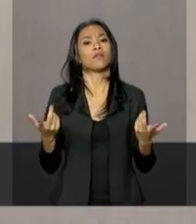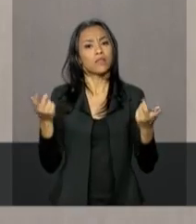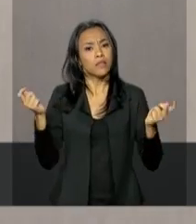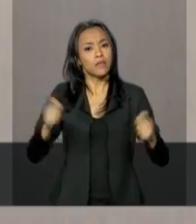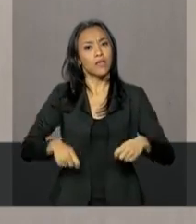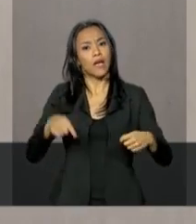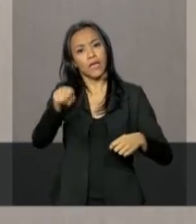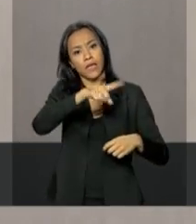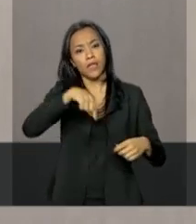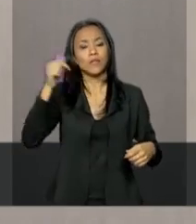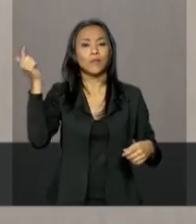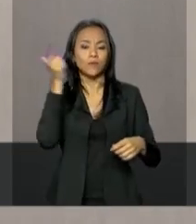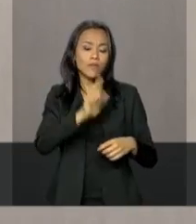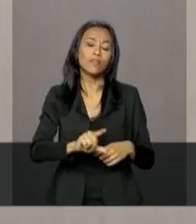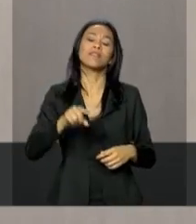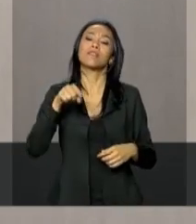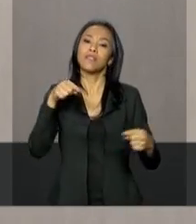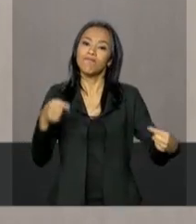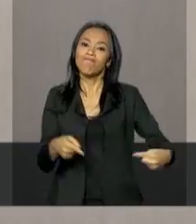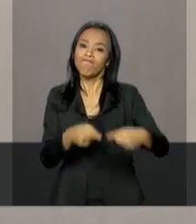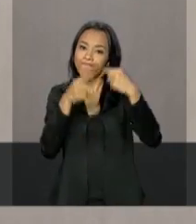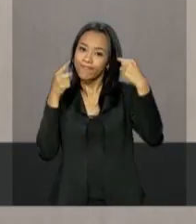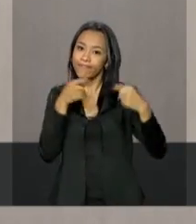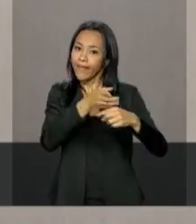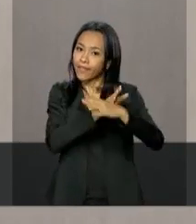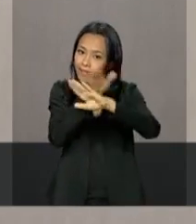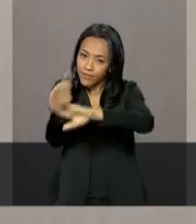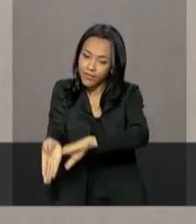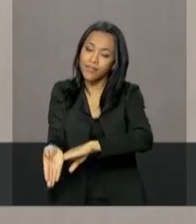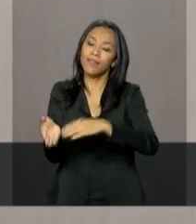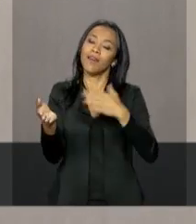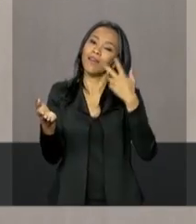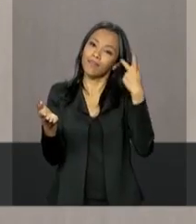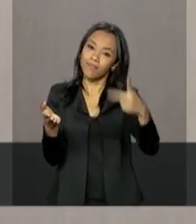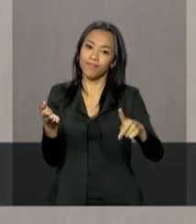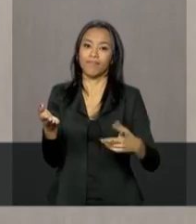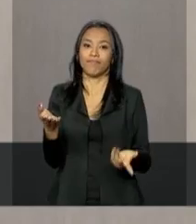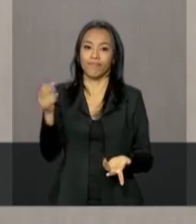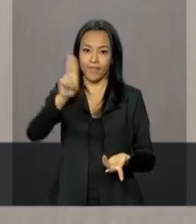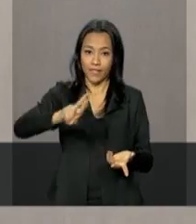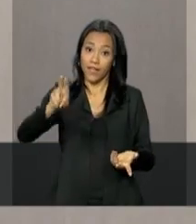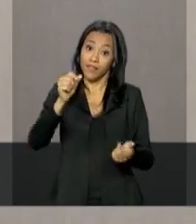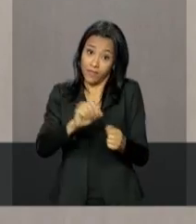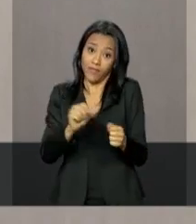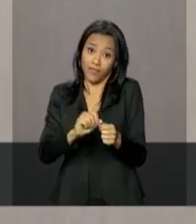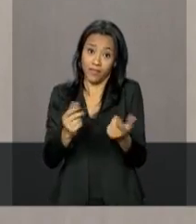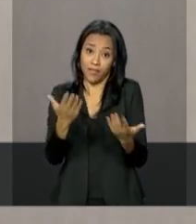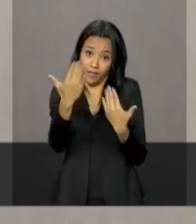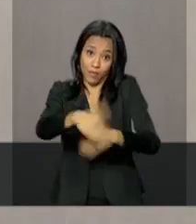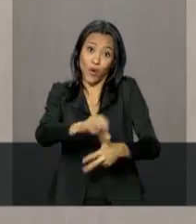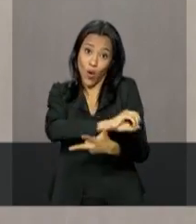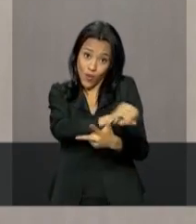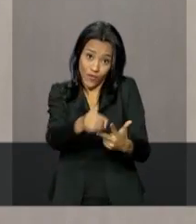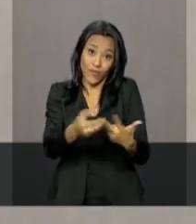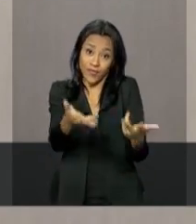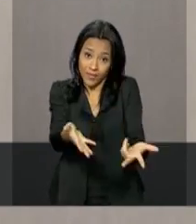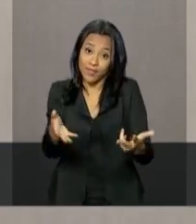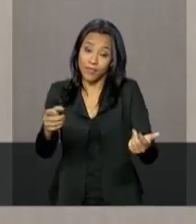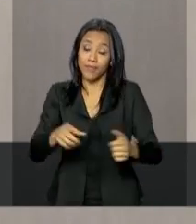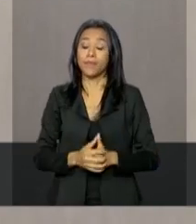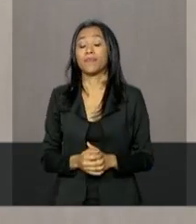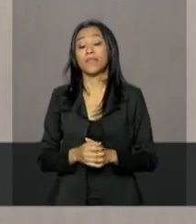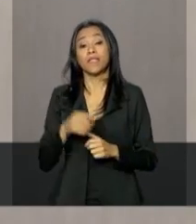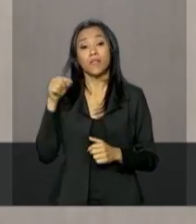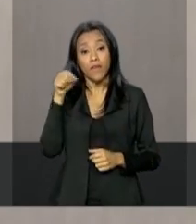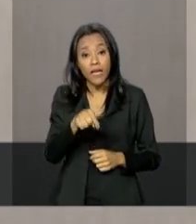possam ter atendidas essas necessidades e poder, então, realizar o Enem. E a consequência disso é o ingresso no ensino superior.